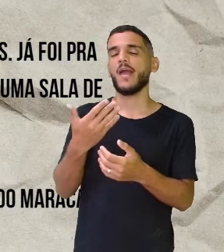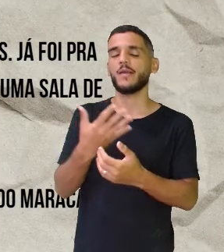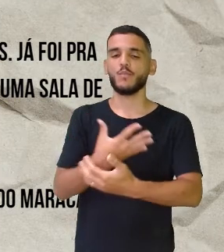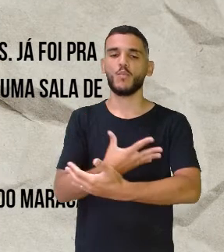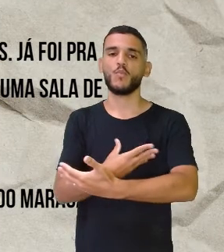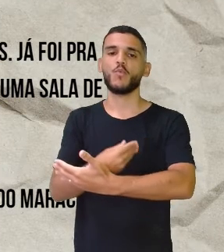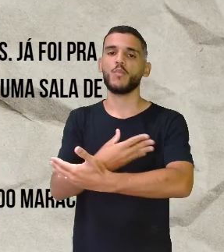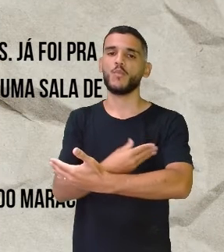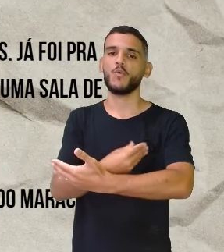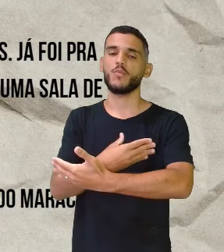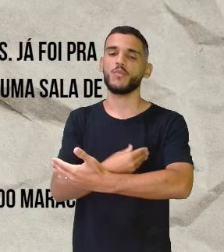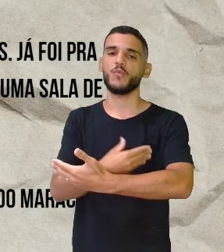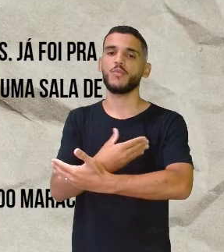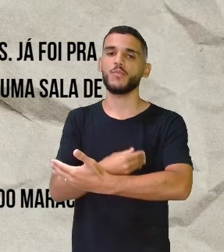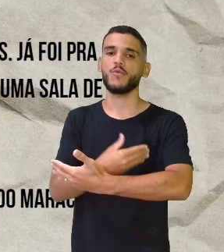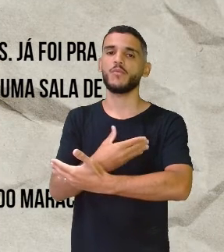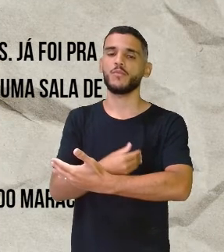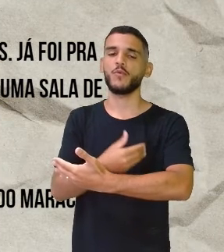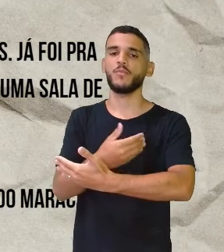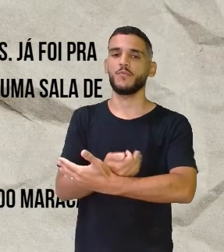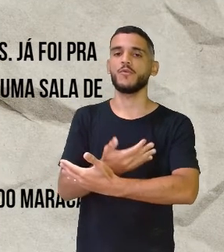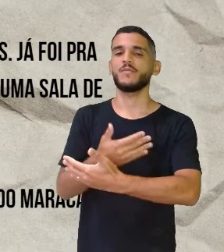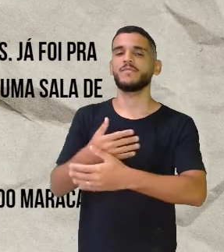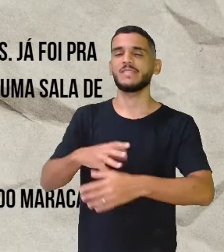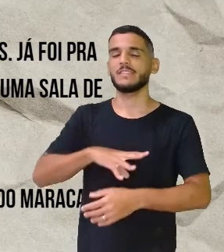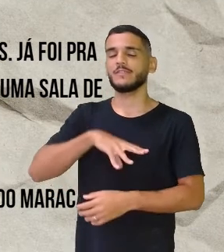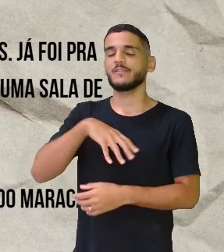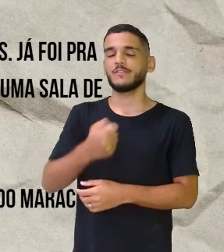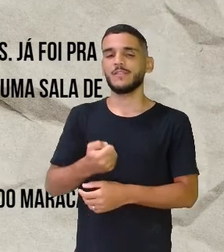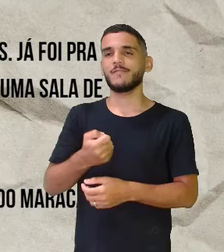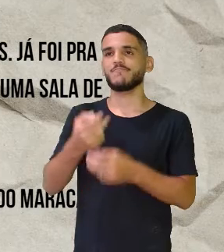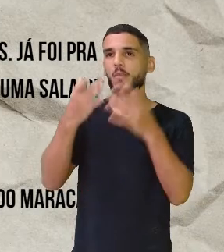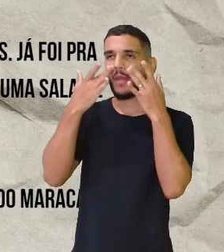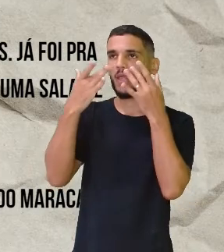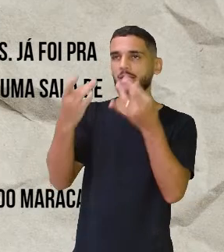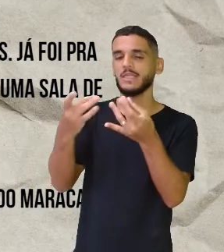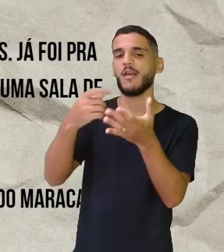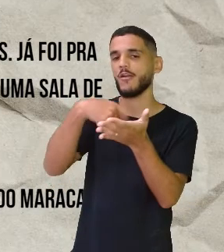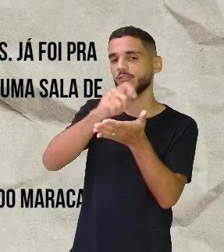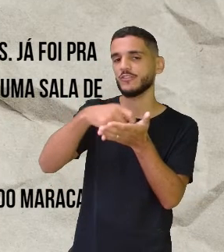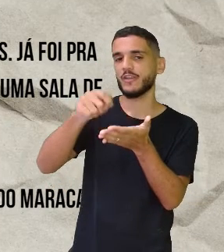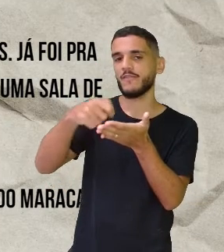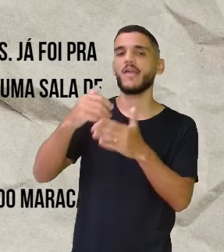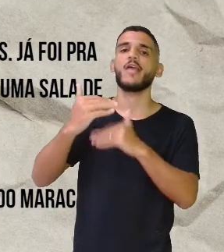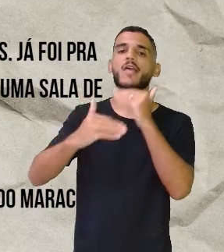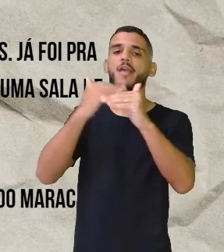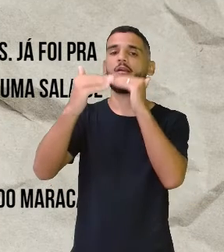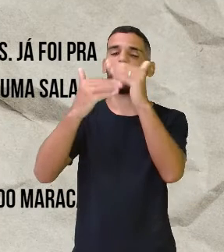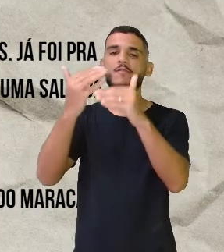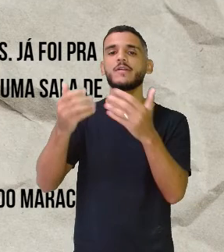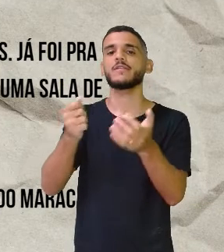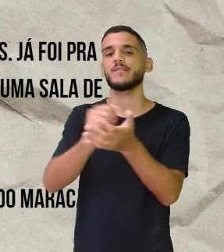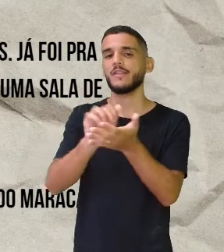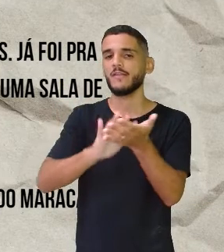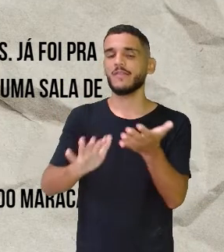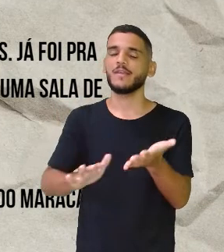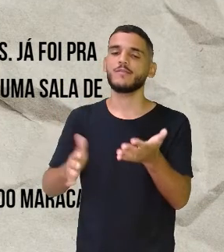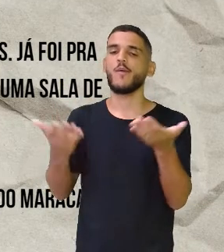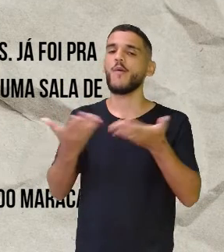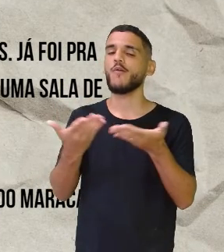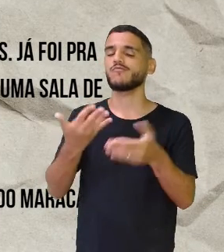mamava, enquanto ela tentava prestar atenção à aula, escrever, desenvolver suas atividades. Hoje ela não foi à